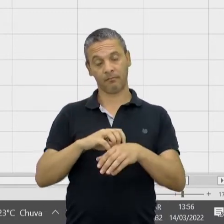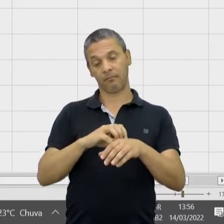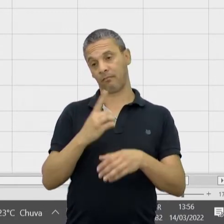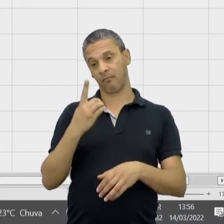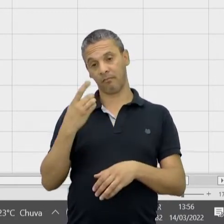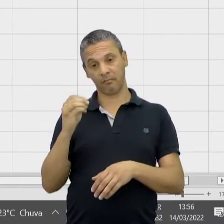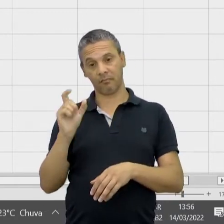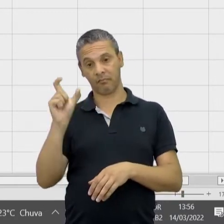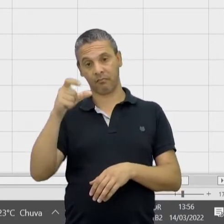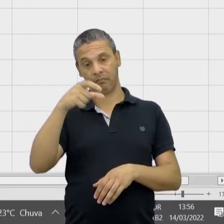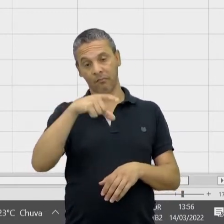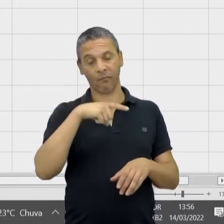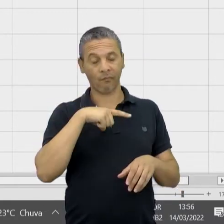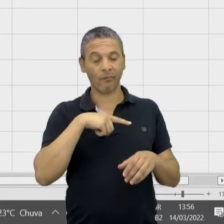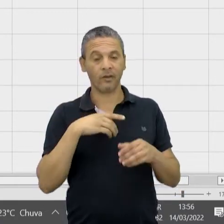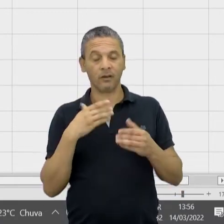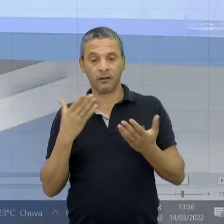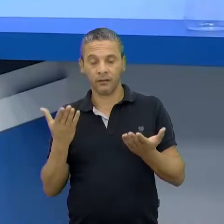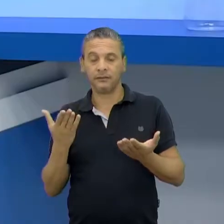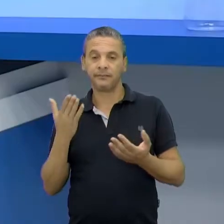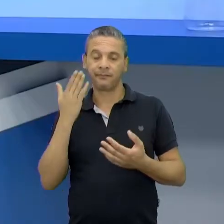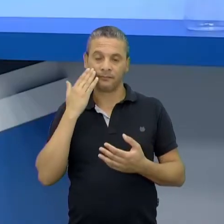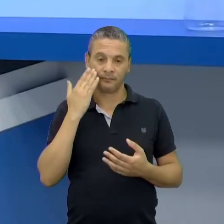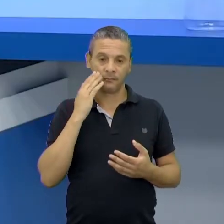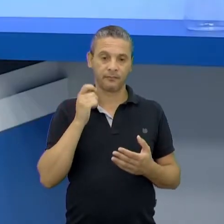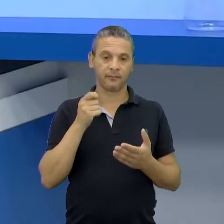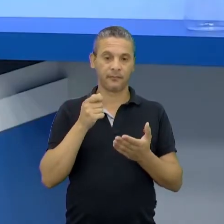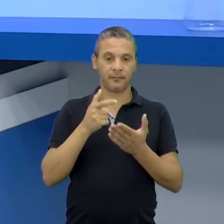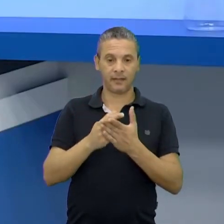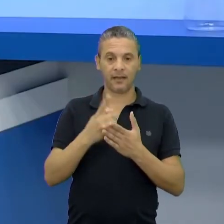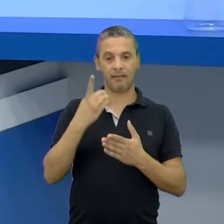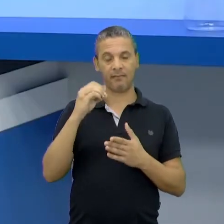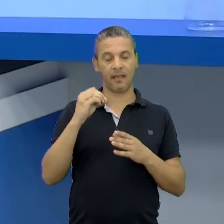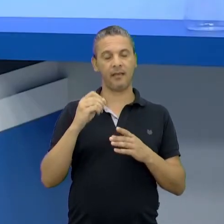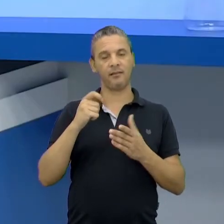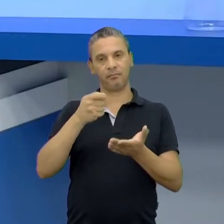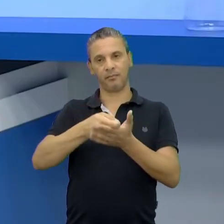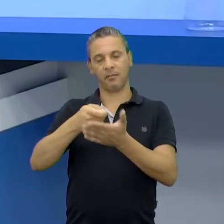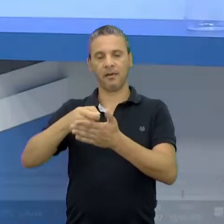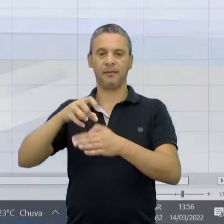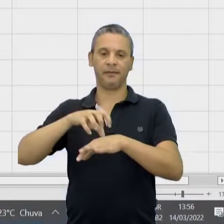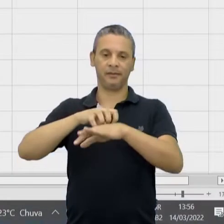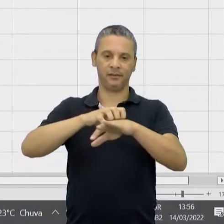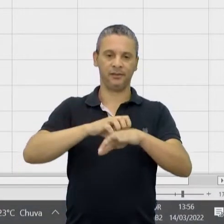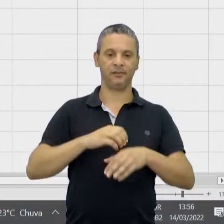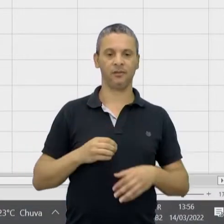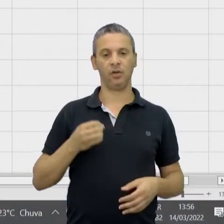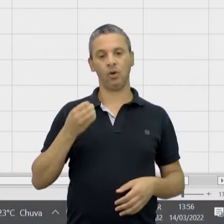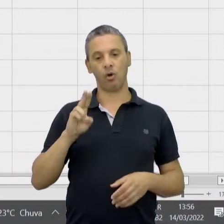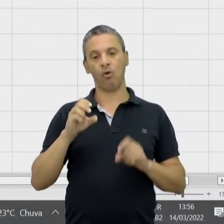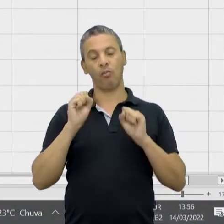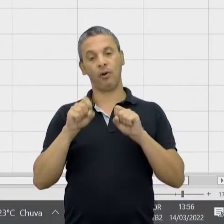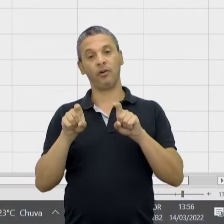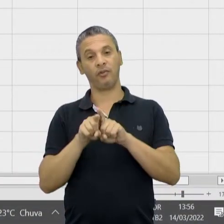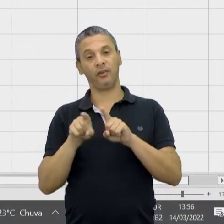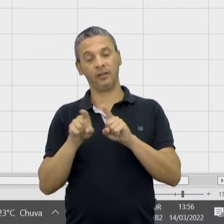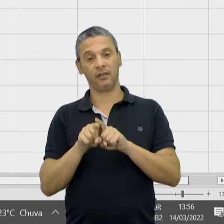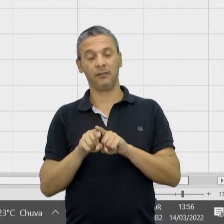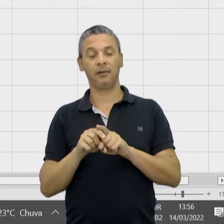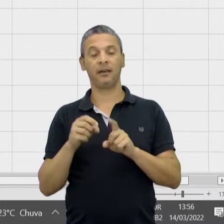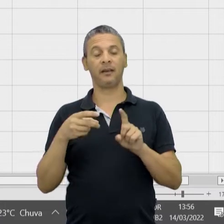para andar gratuitamente. Eu paguei aí 10 conduções. Ou também esse transporte pode ser transporte